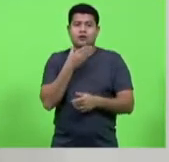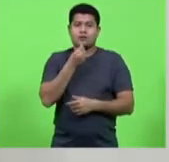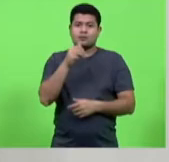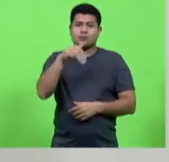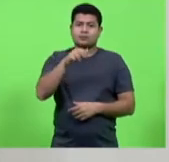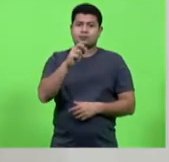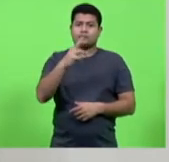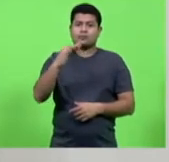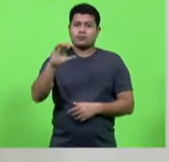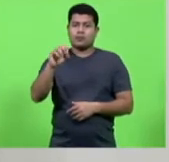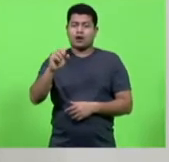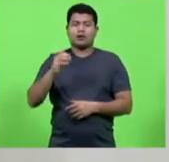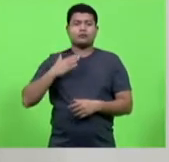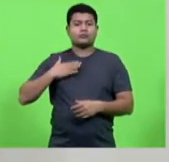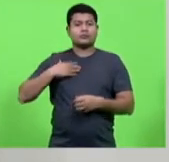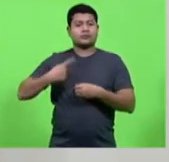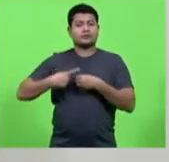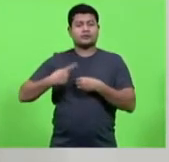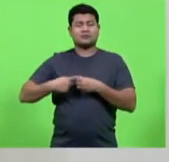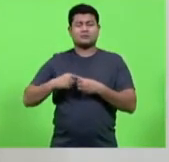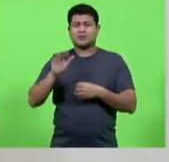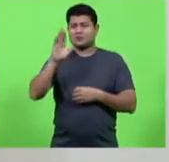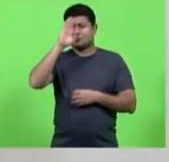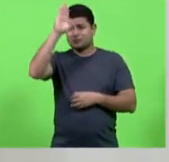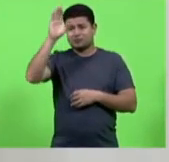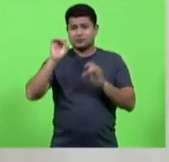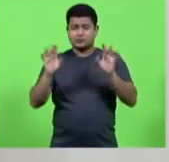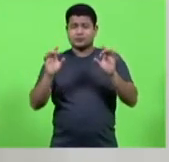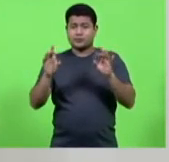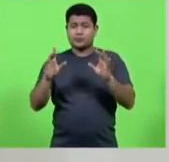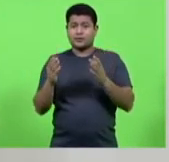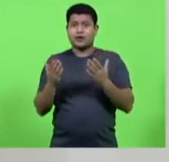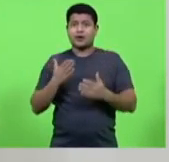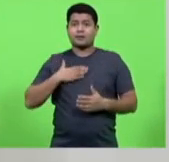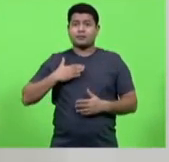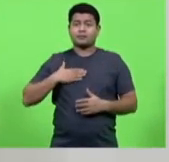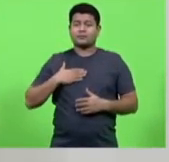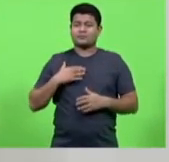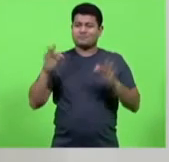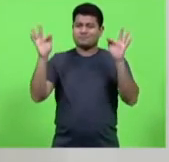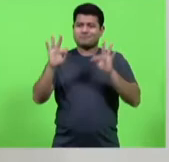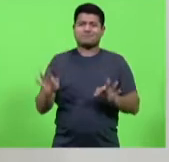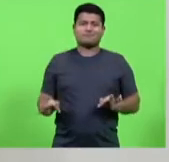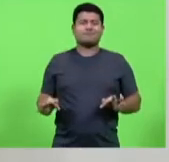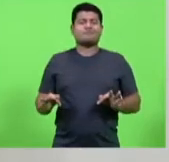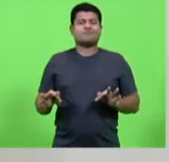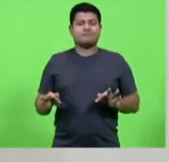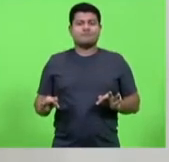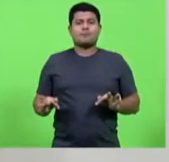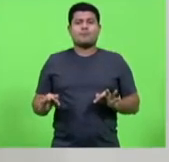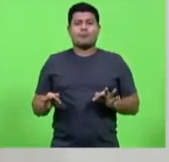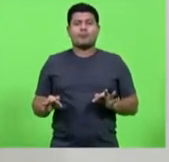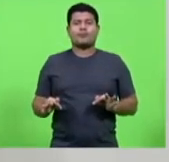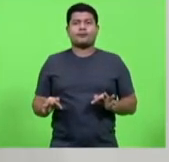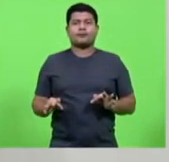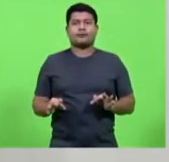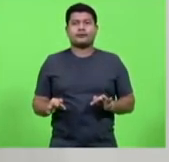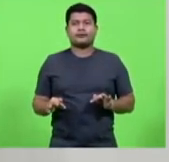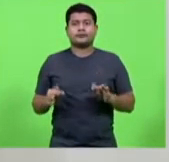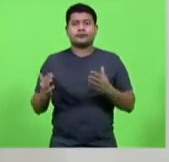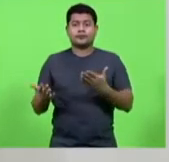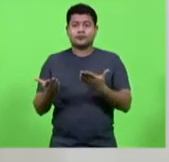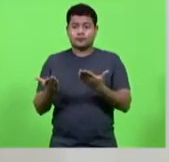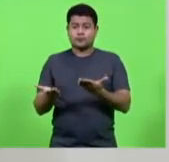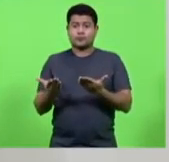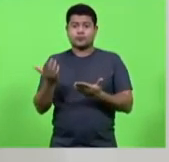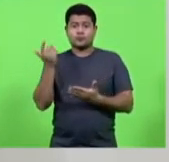Mas também, de forma especial, deixar aqui registrada a minha felicidade, senhor presidente, da recuperação